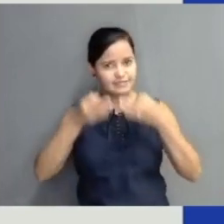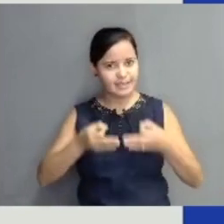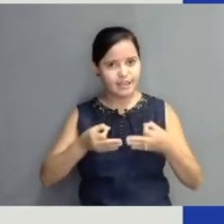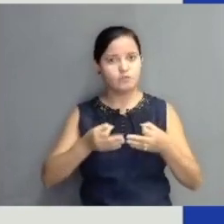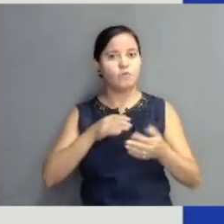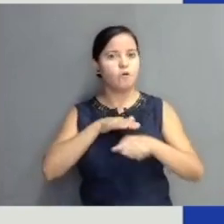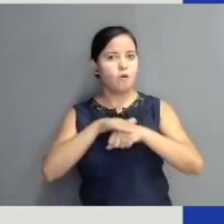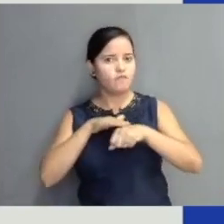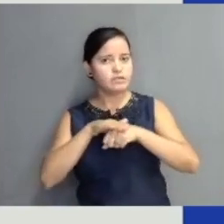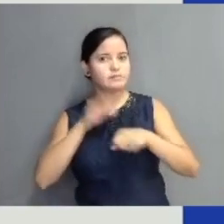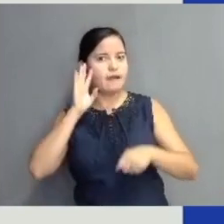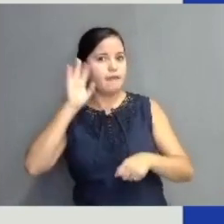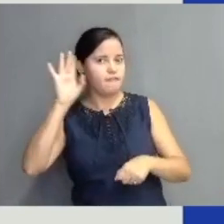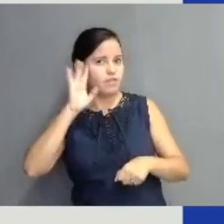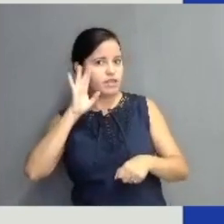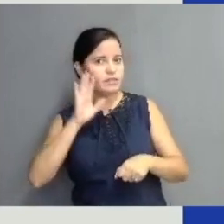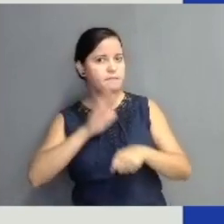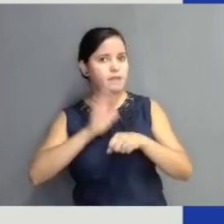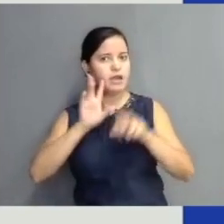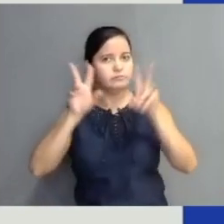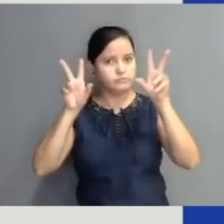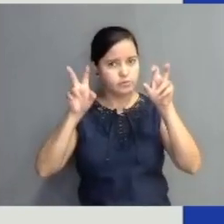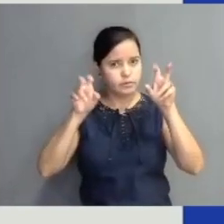refletir mais sobre esse tema. Até já!